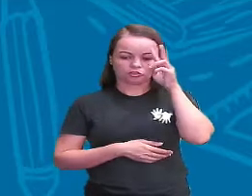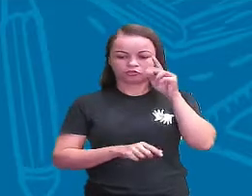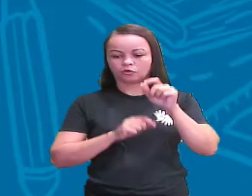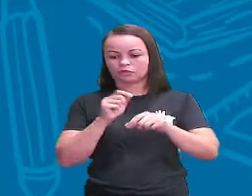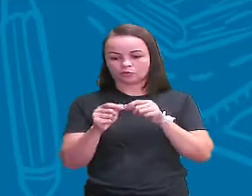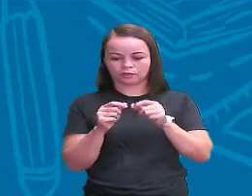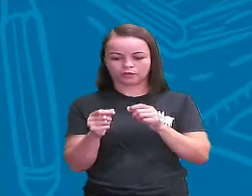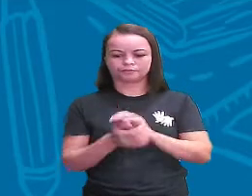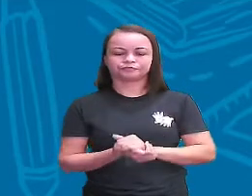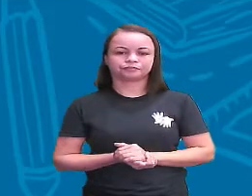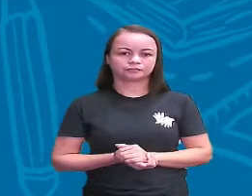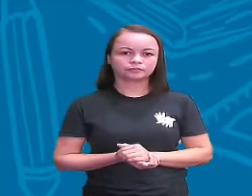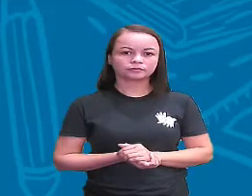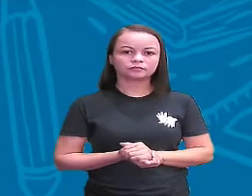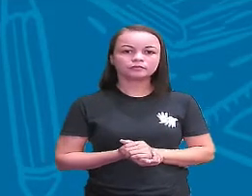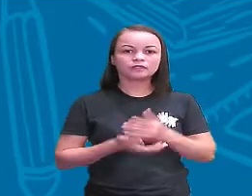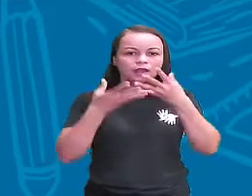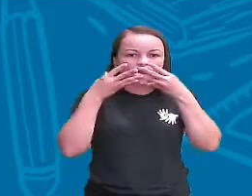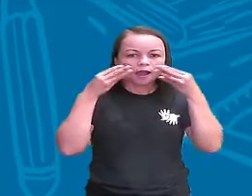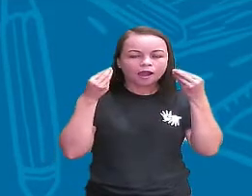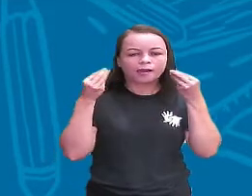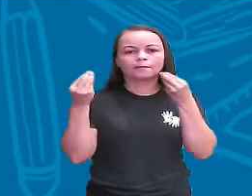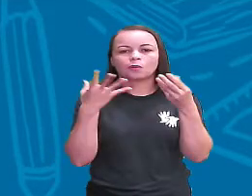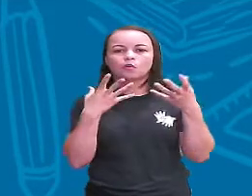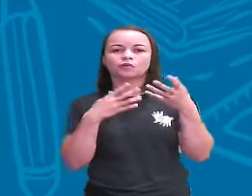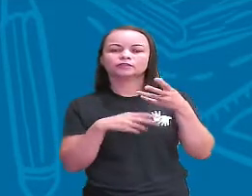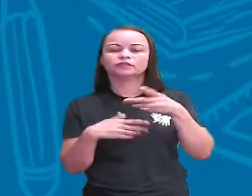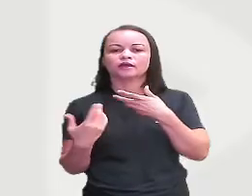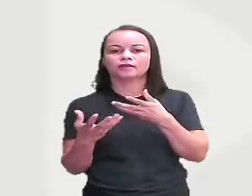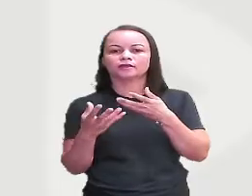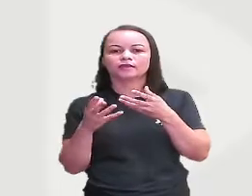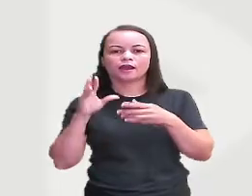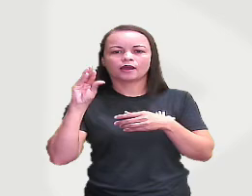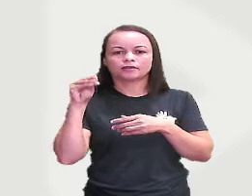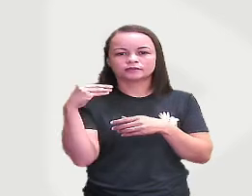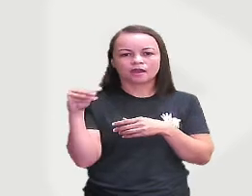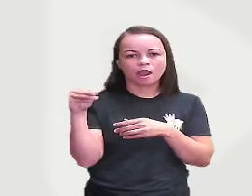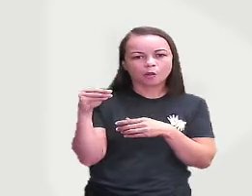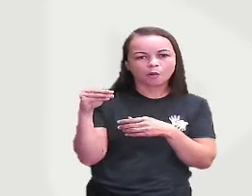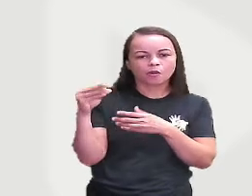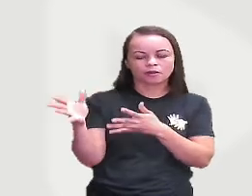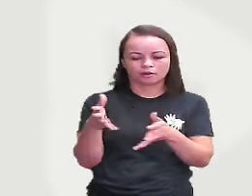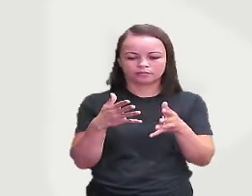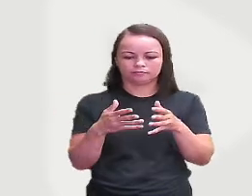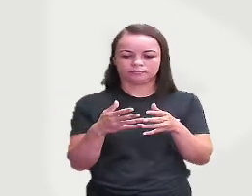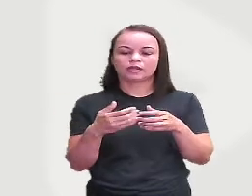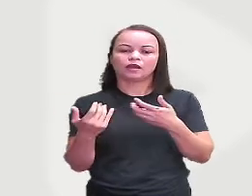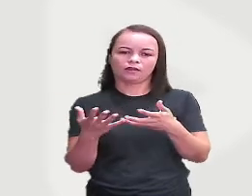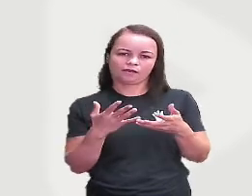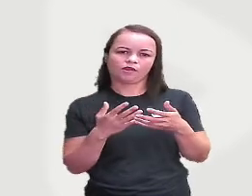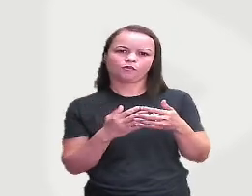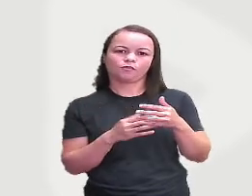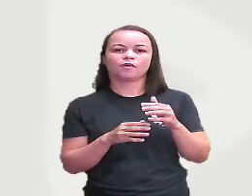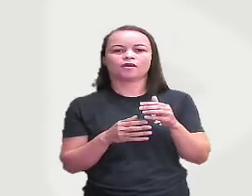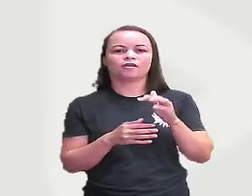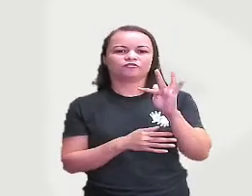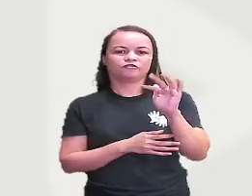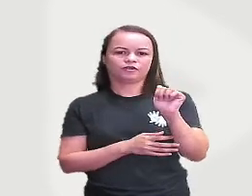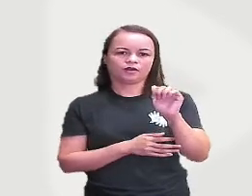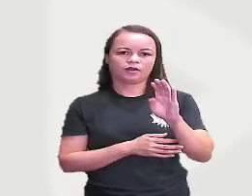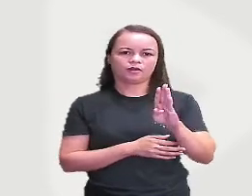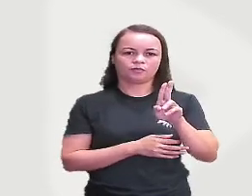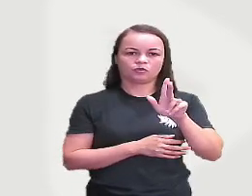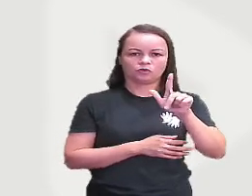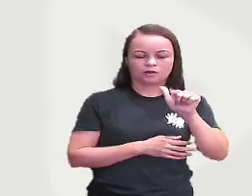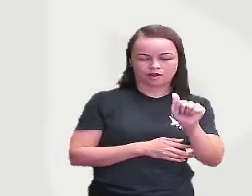a raposa e a cegonha, é uma fábula, né? Então, aí lembra que a gente já viu aula de fábulas, então